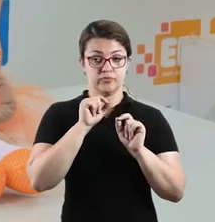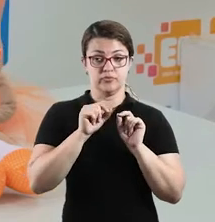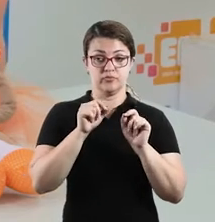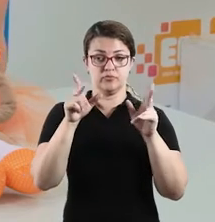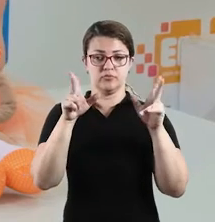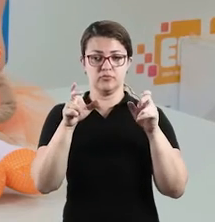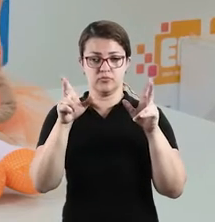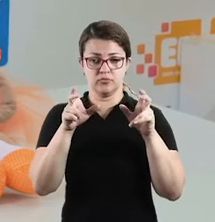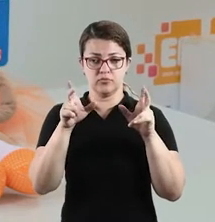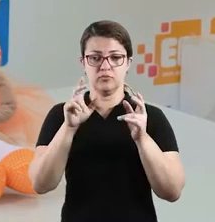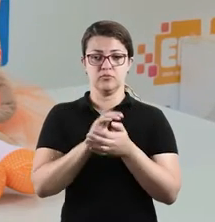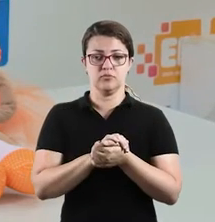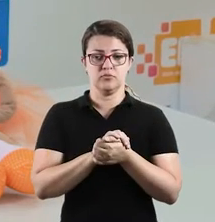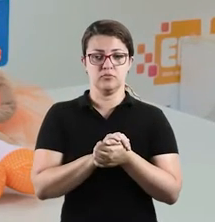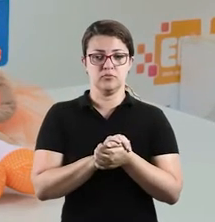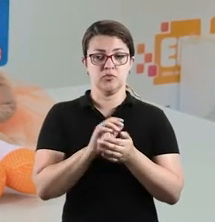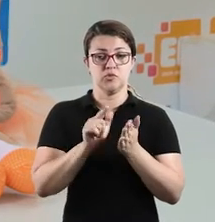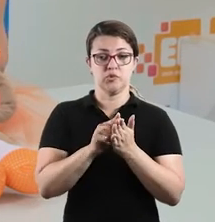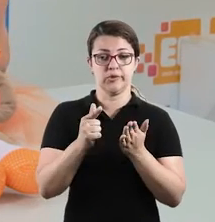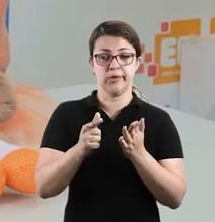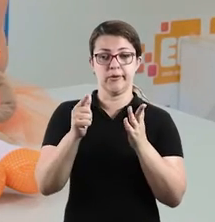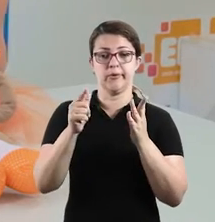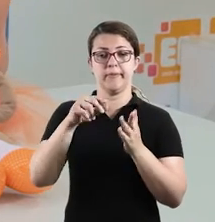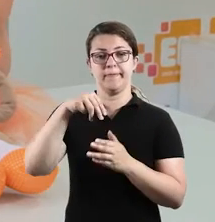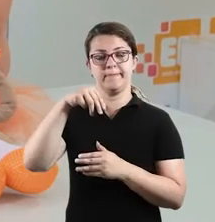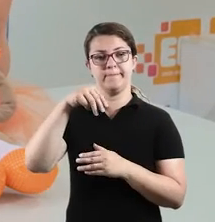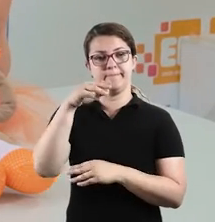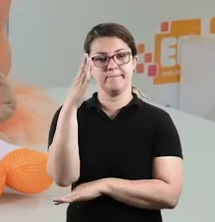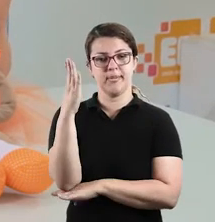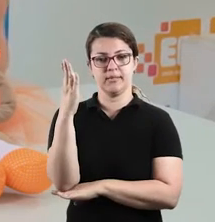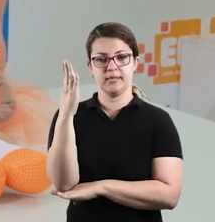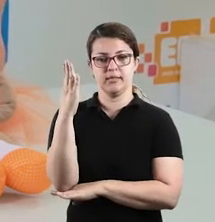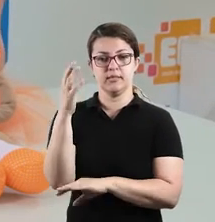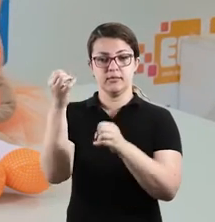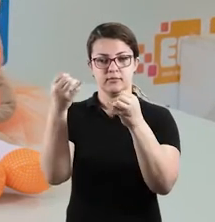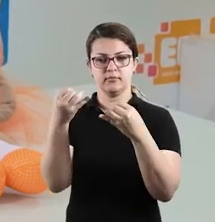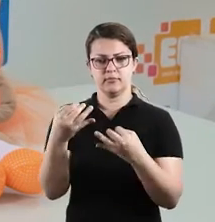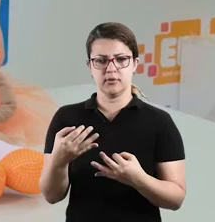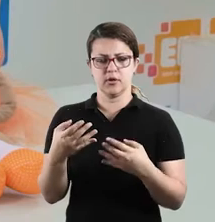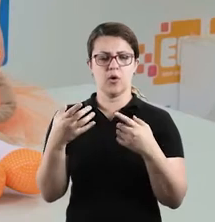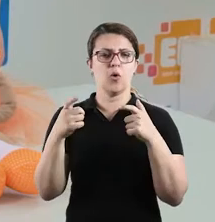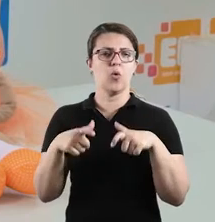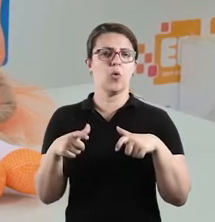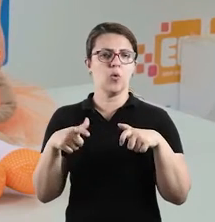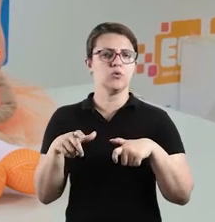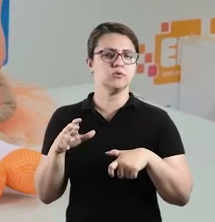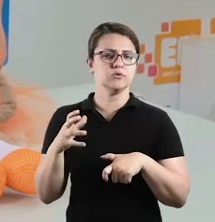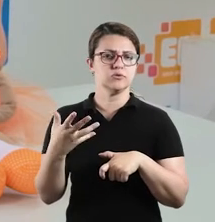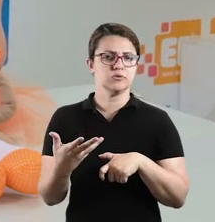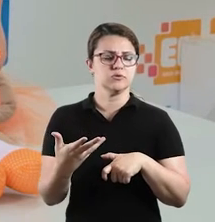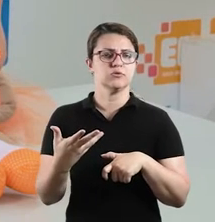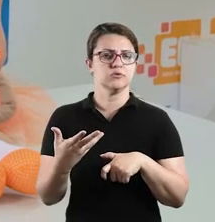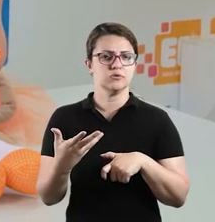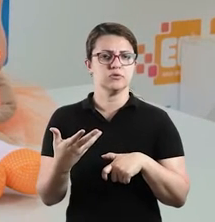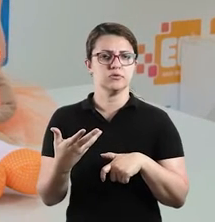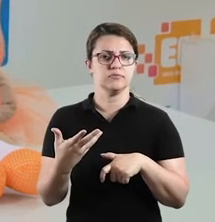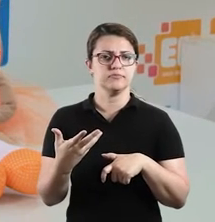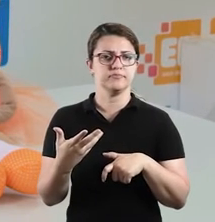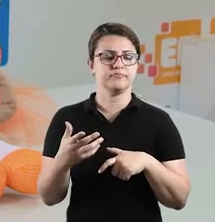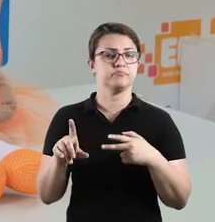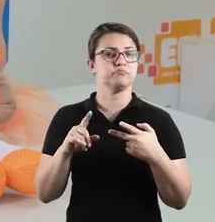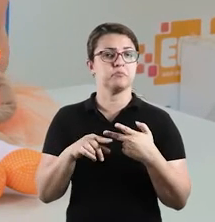da Madeira. Veja bem que na reportagem ele explica onde está se passando essa